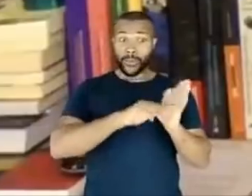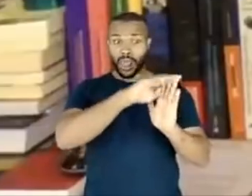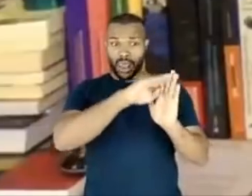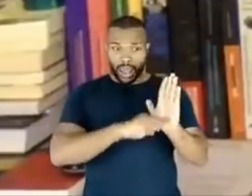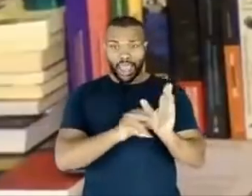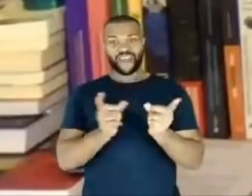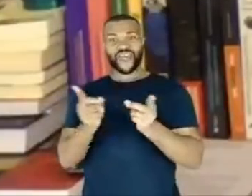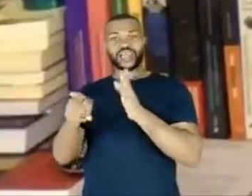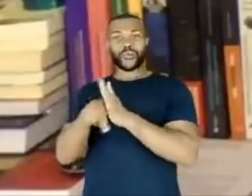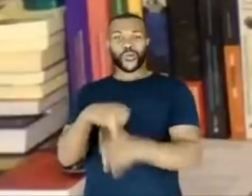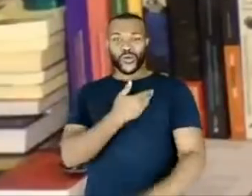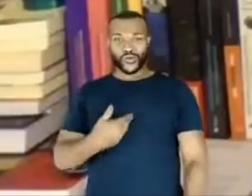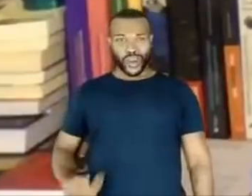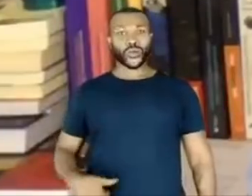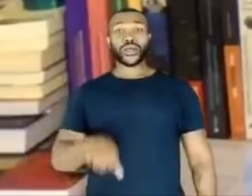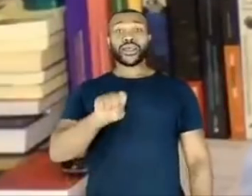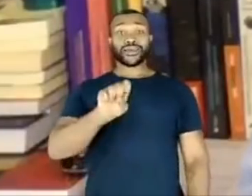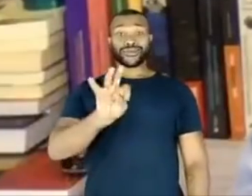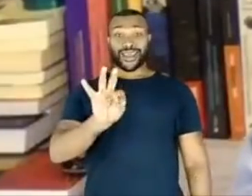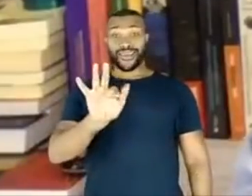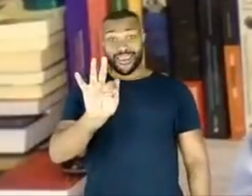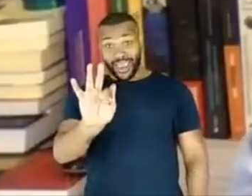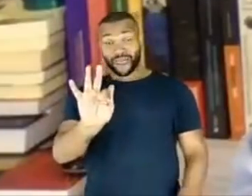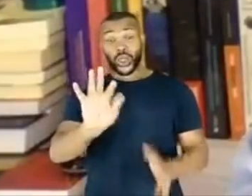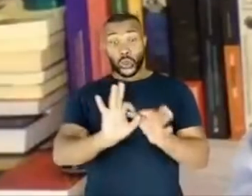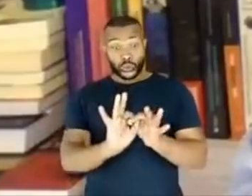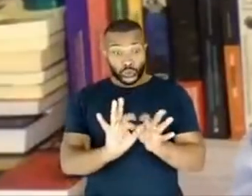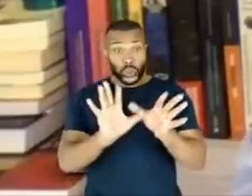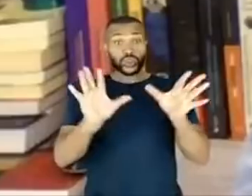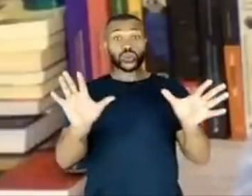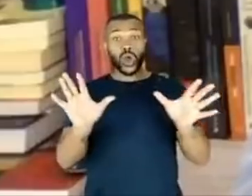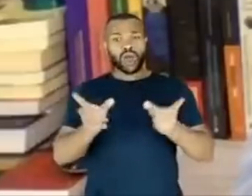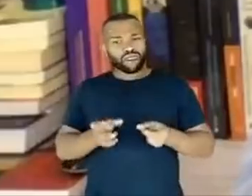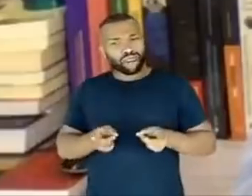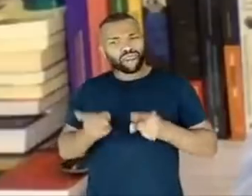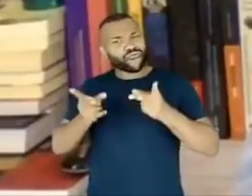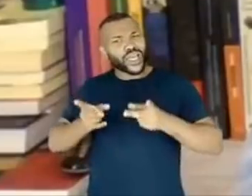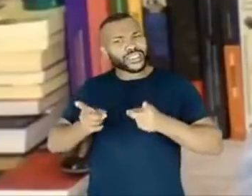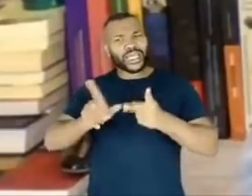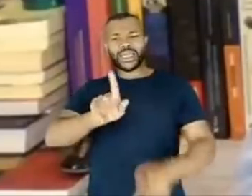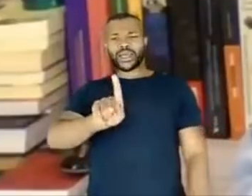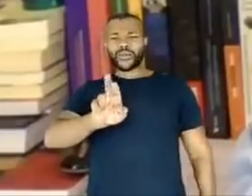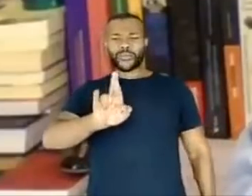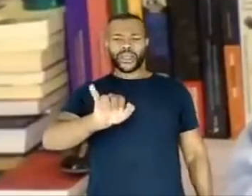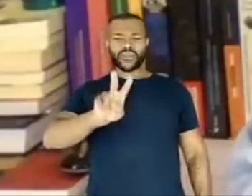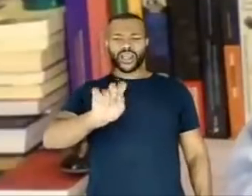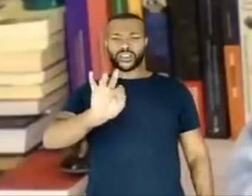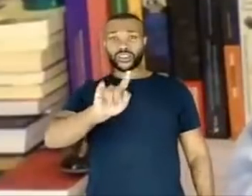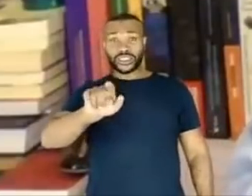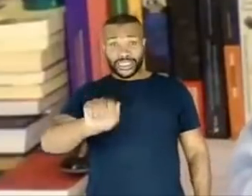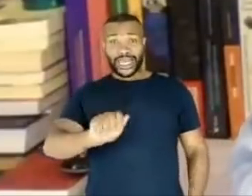STF autorizou que sejam privatizados sem lei específica para isso a Casa da Moeda, a Databreve